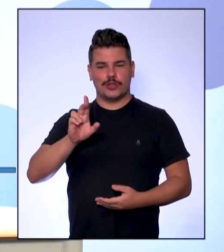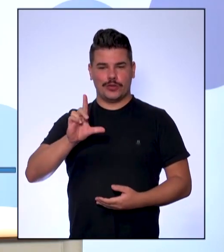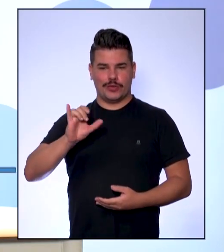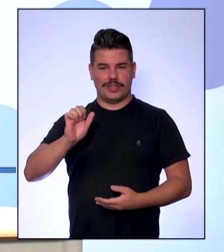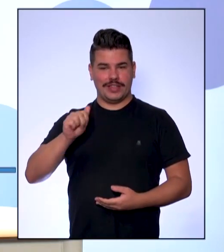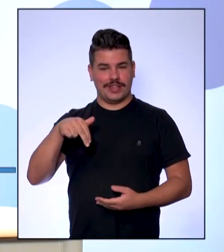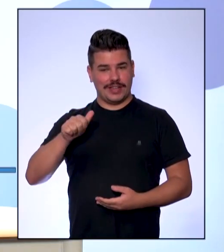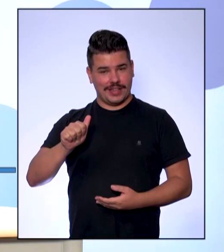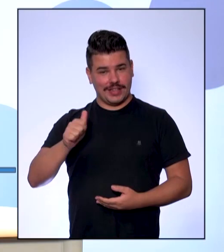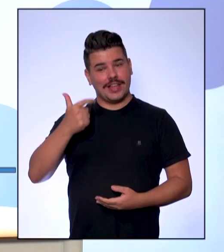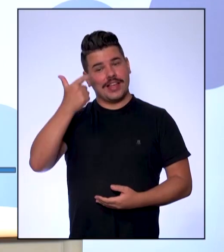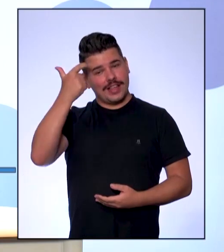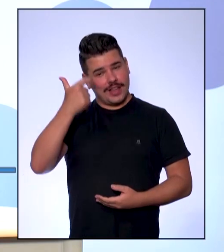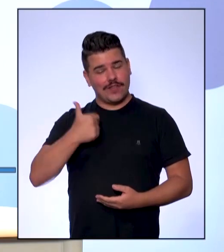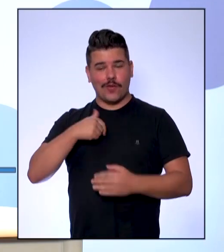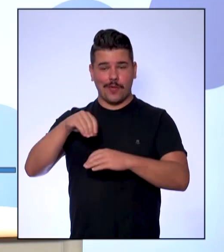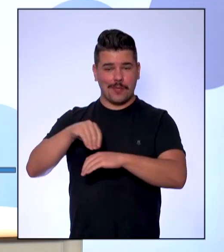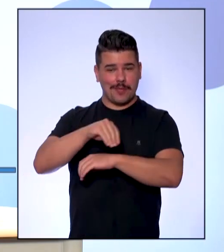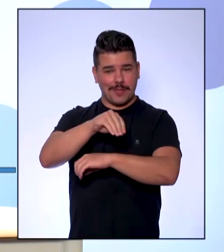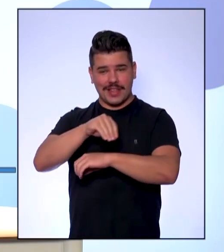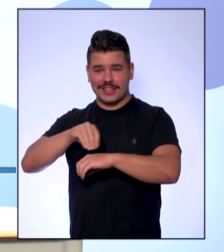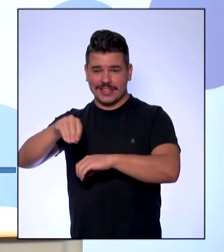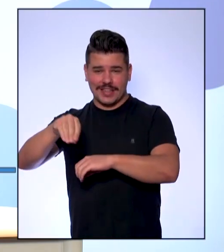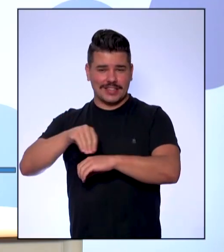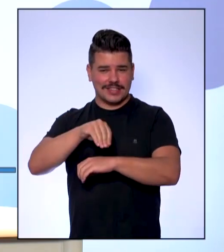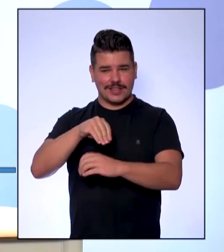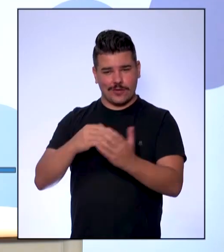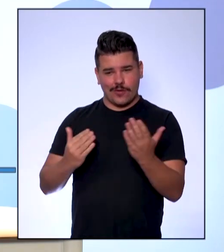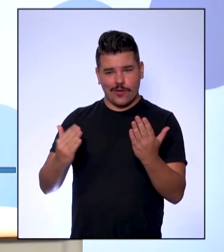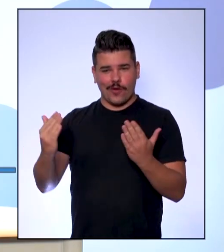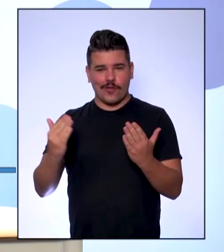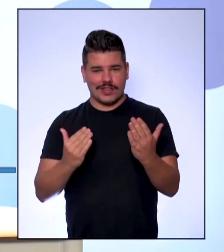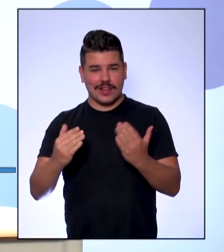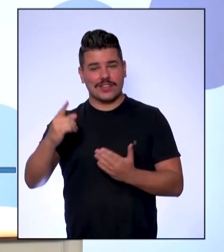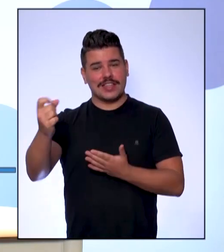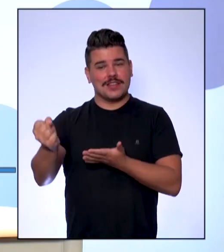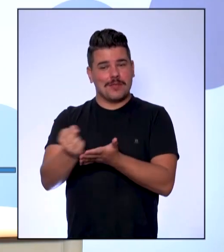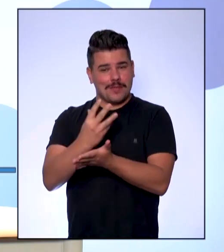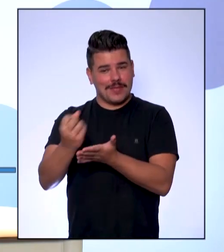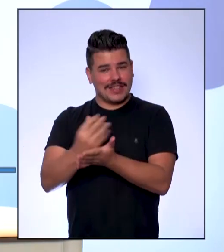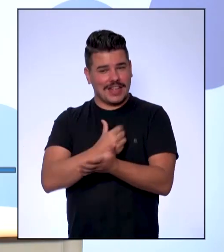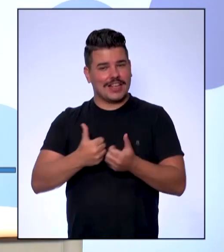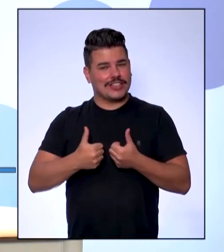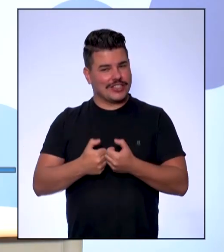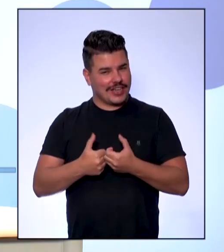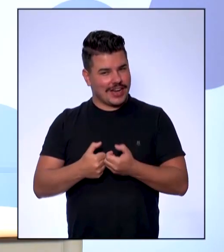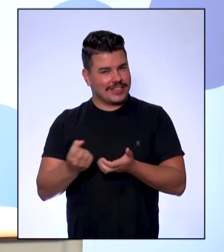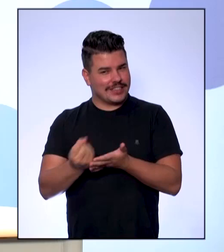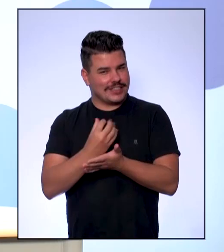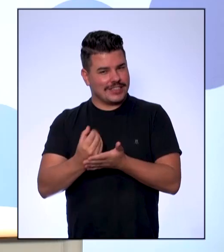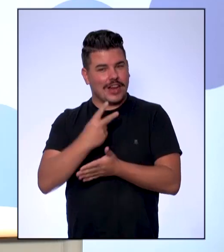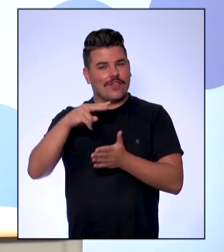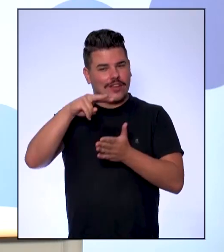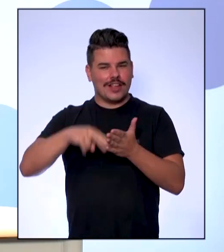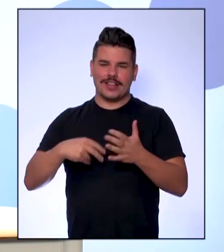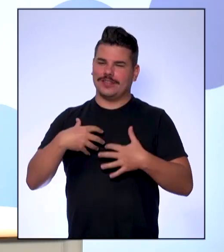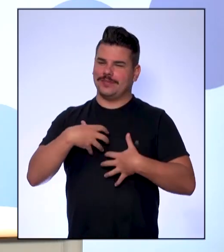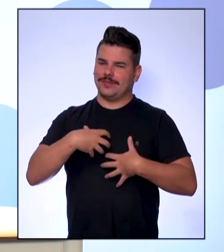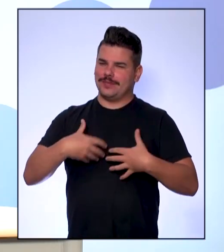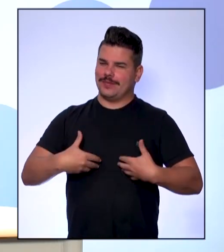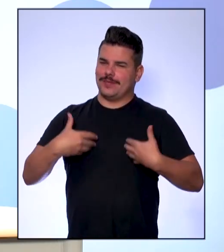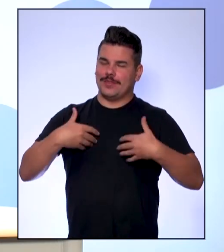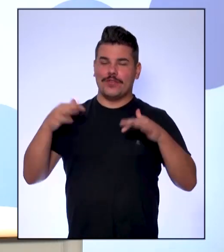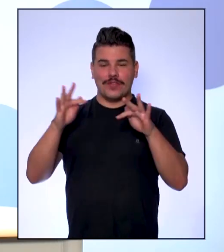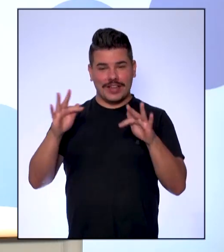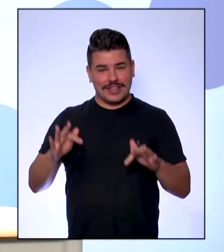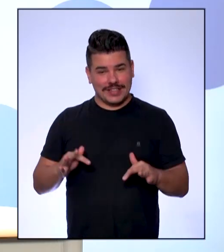vocês fazendo a mediação, a leitura dos chats que vocês vão enviar. Com muita honra que eu apresento para